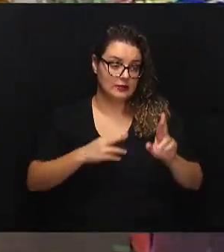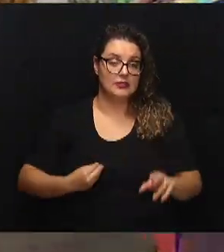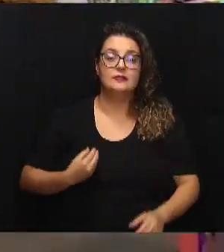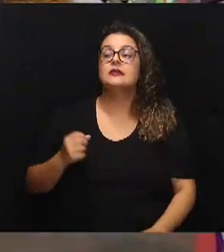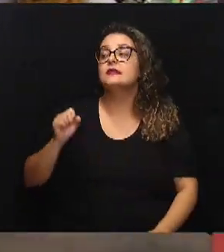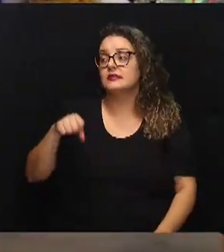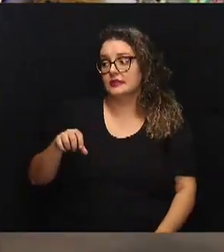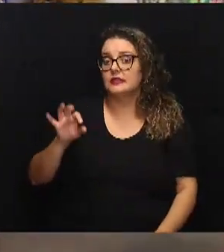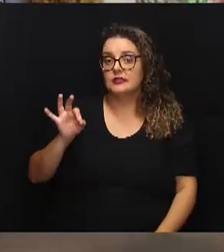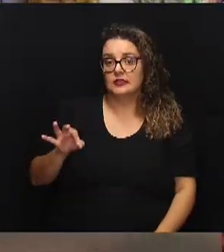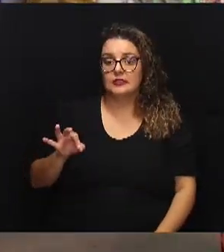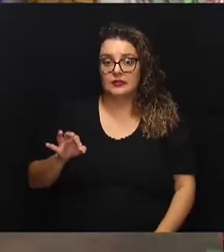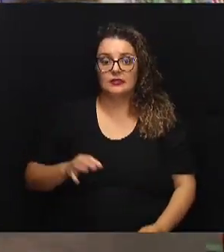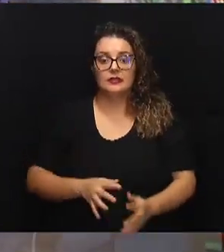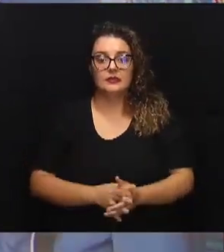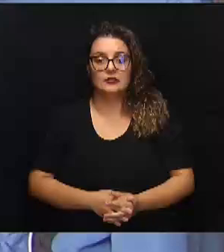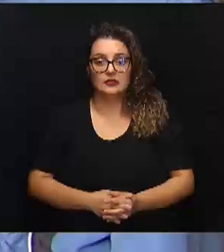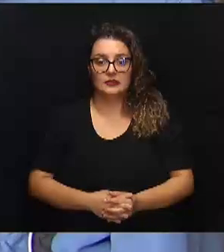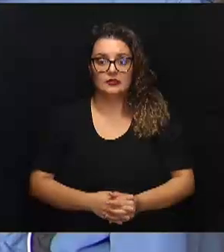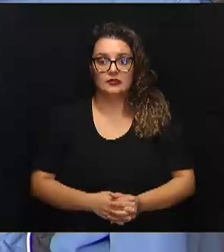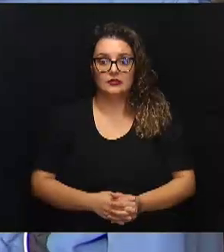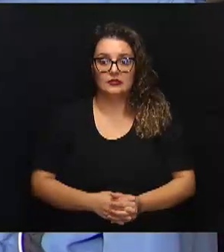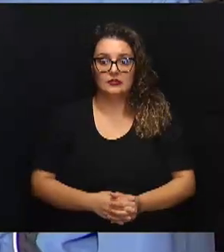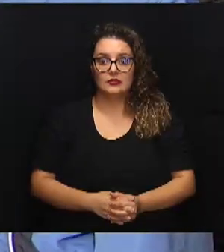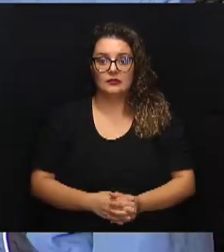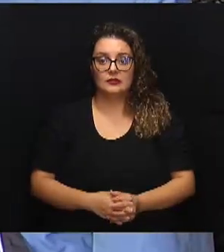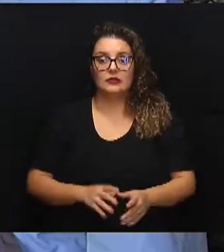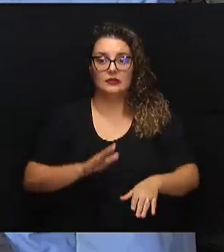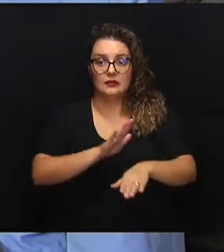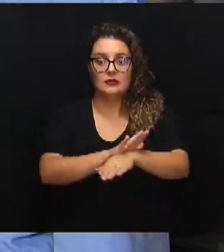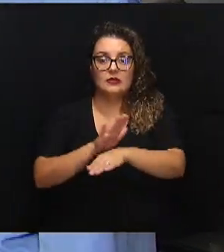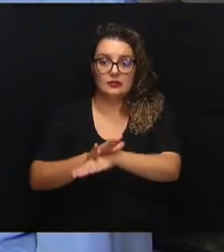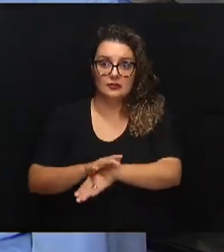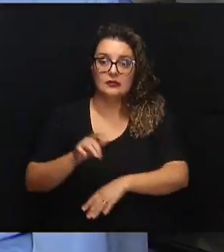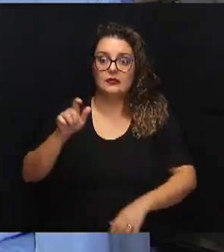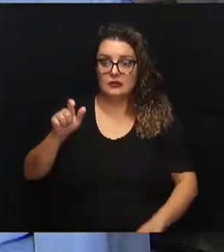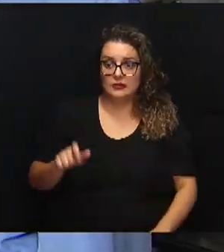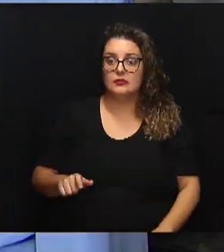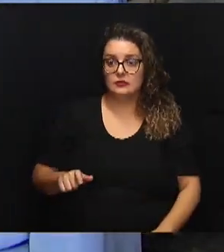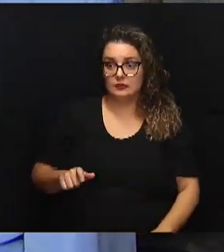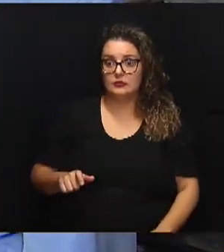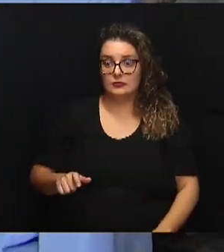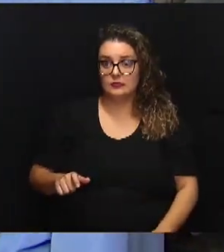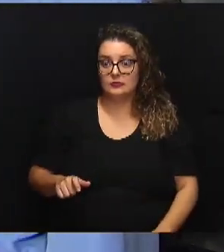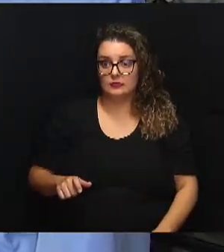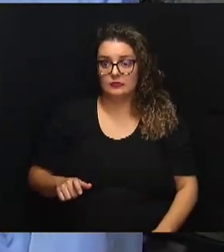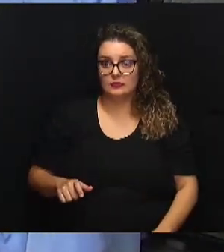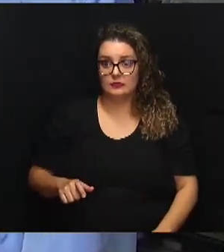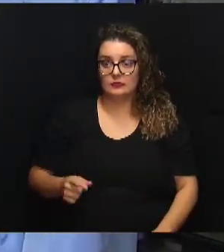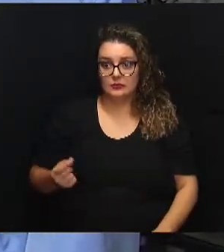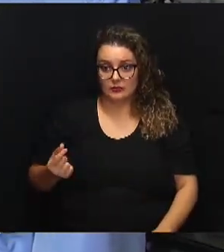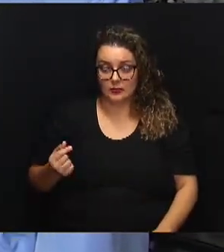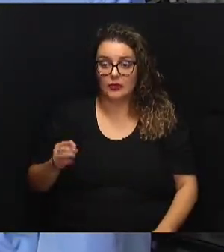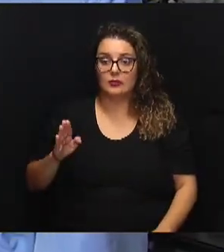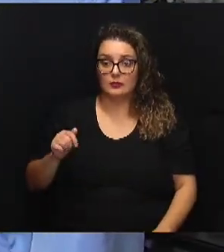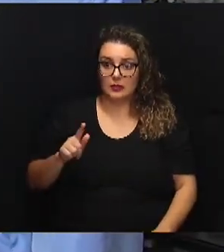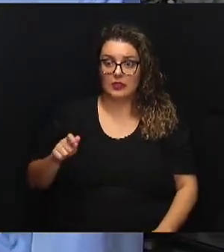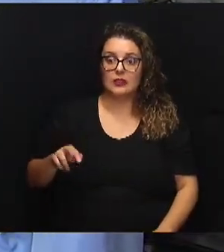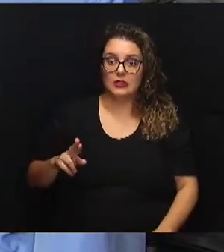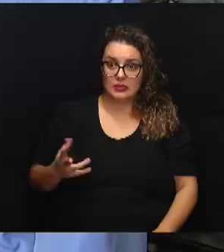Exatamente, né? Acaba ajudando a pessoa mesmo, né? Que é preço de bazar